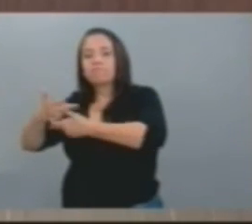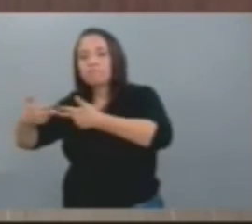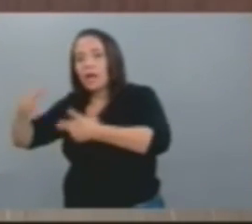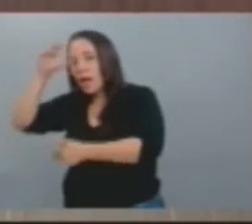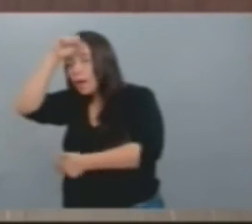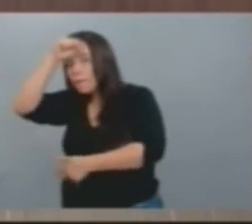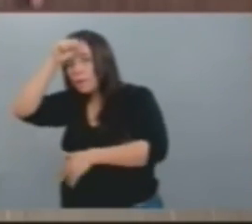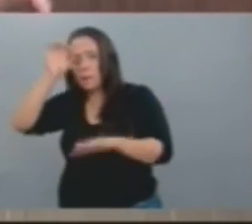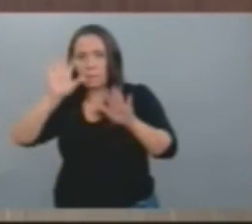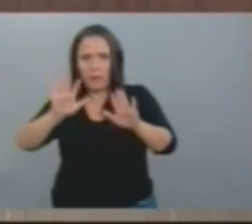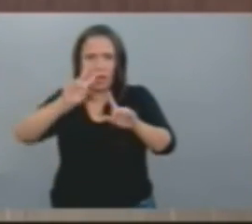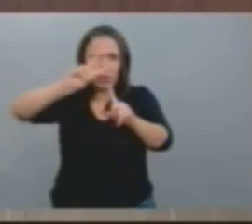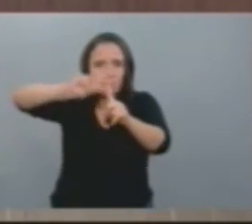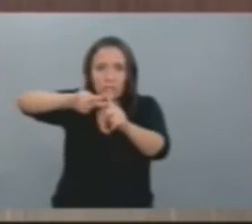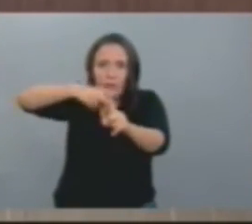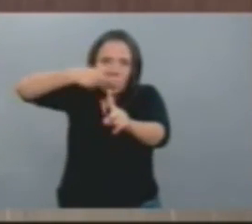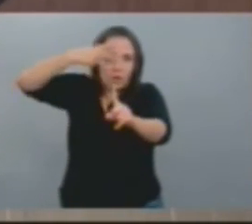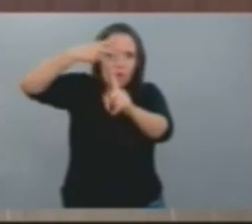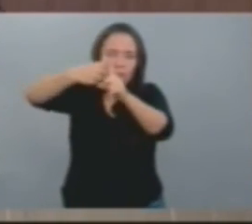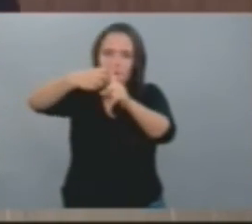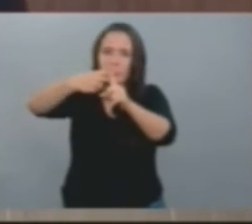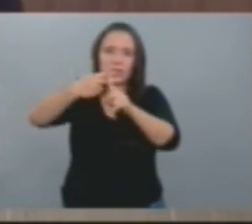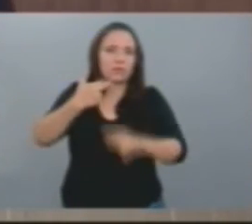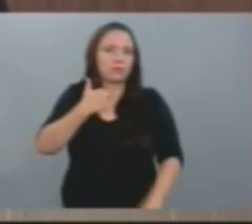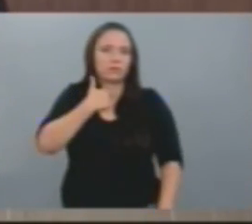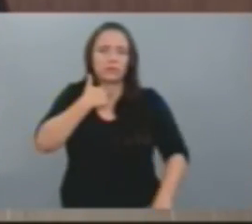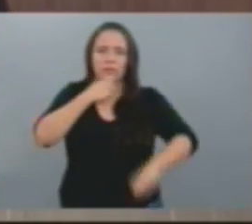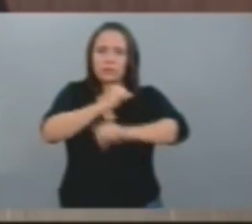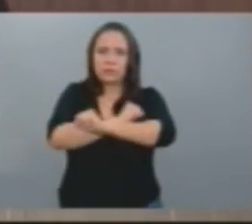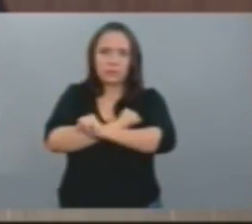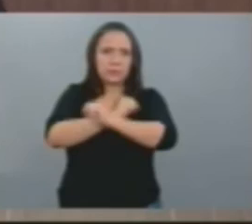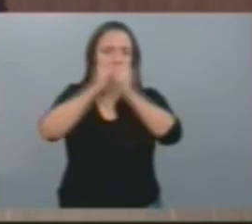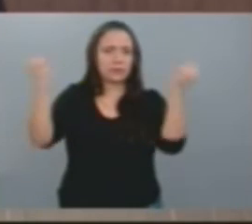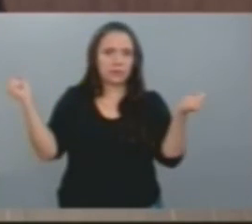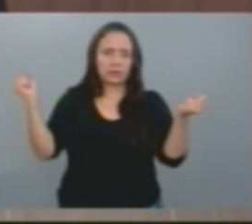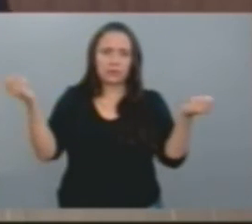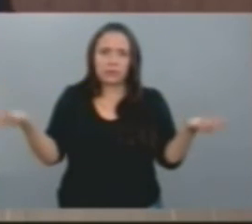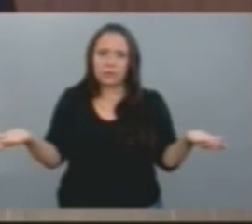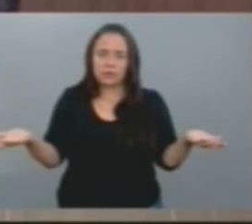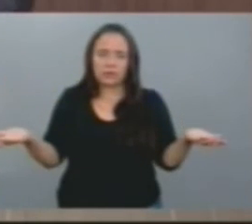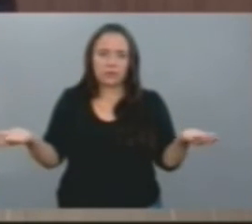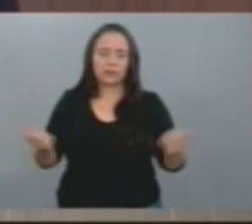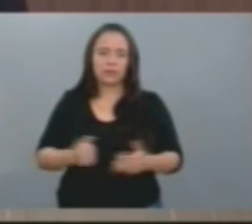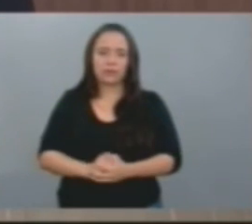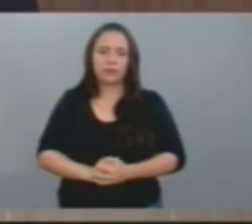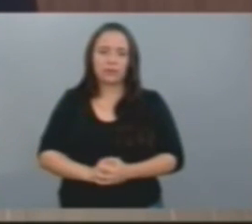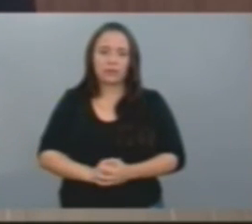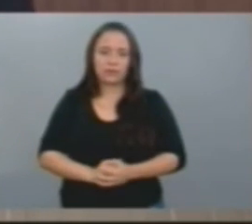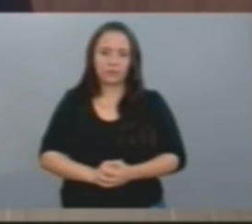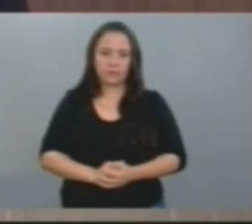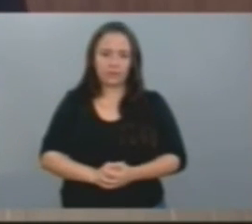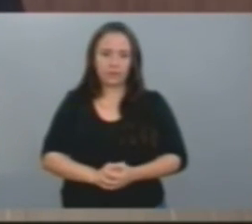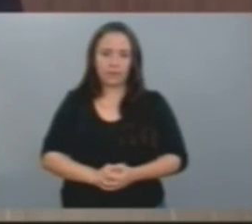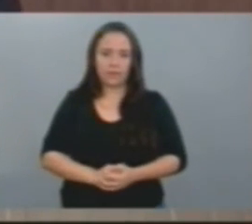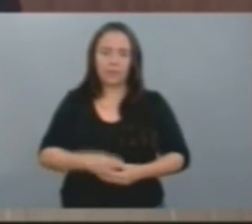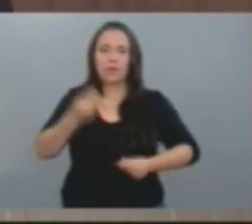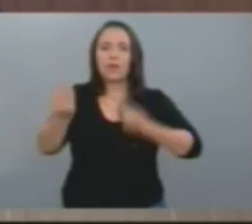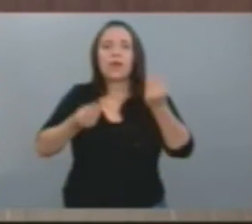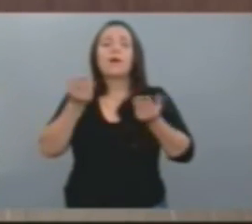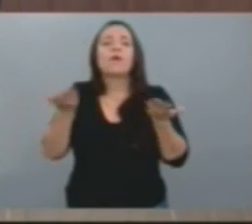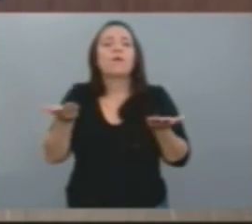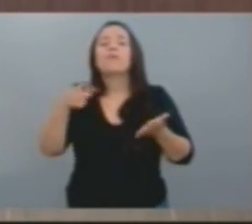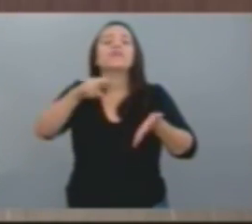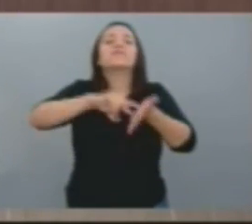uma quarentena do dobro do tempo do afastamento é na prática uma sanção É como se você